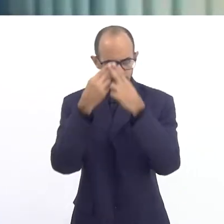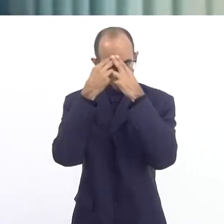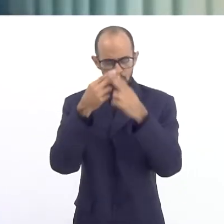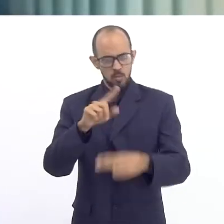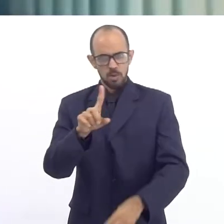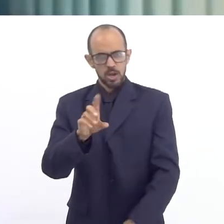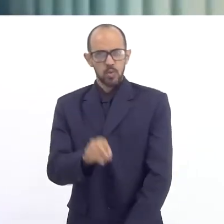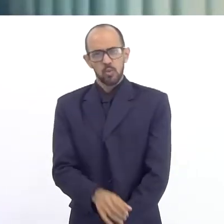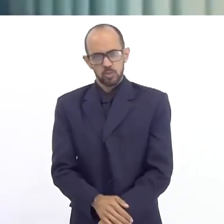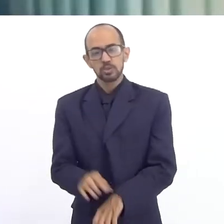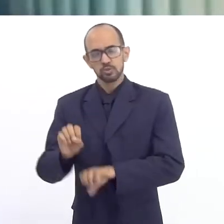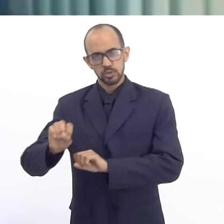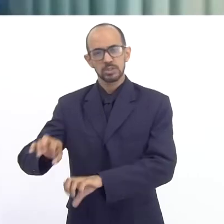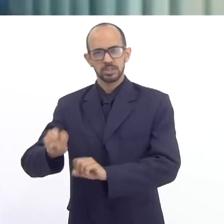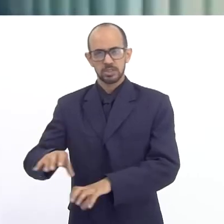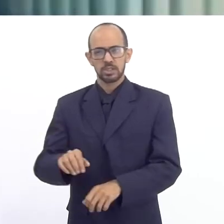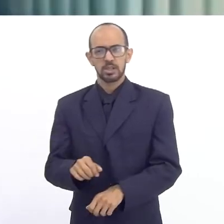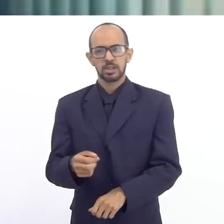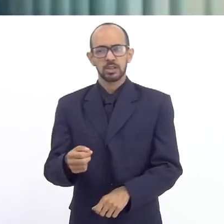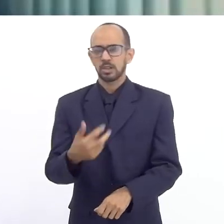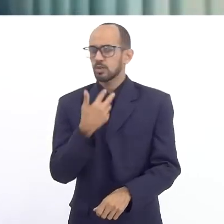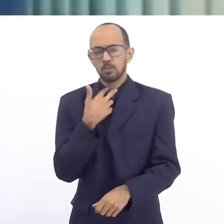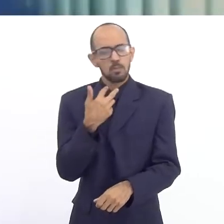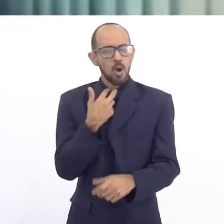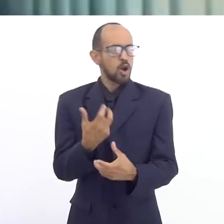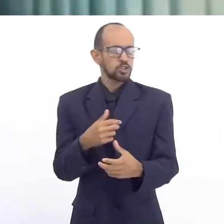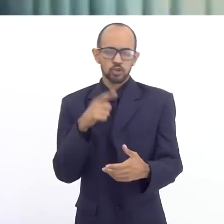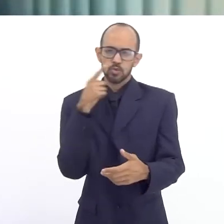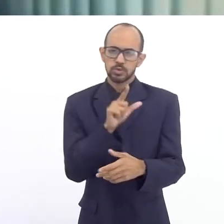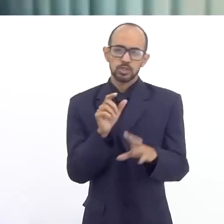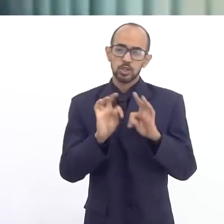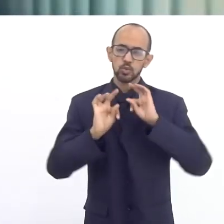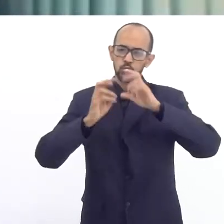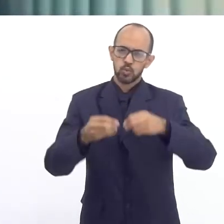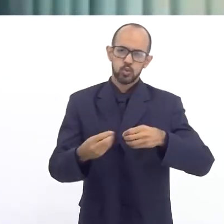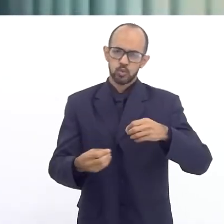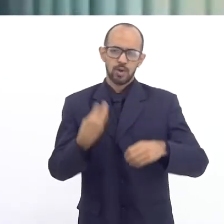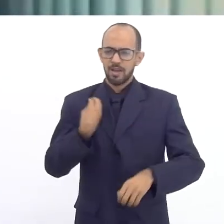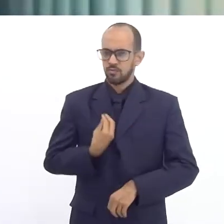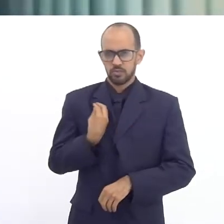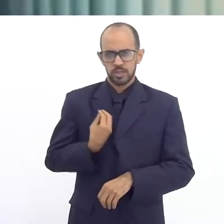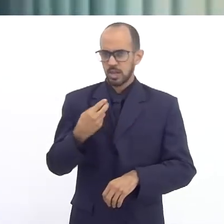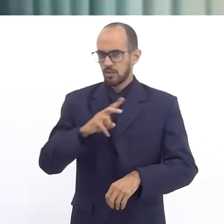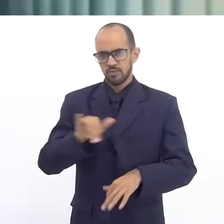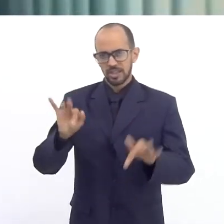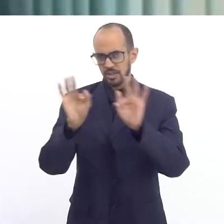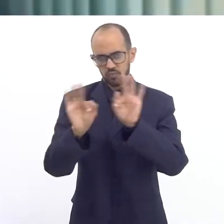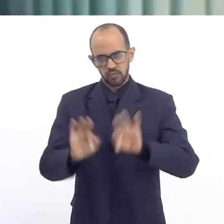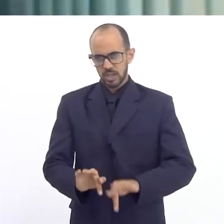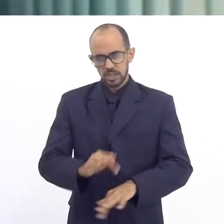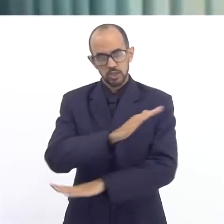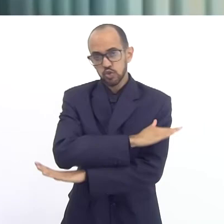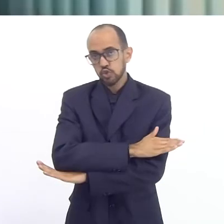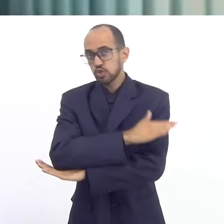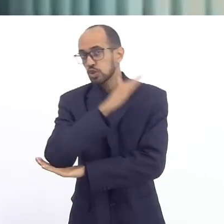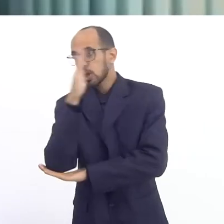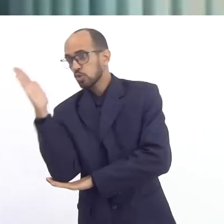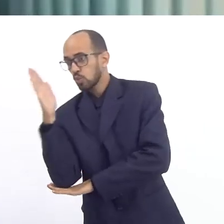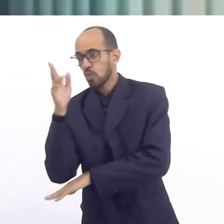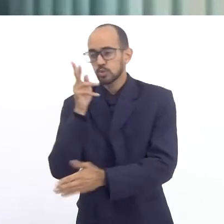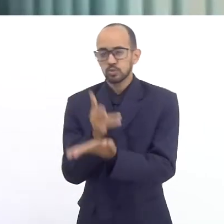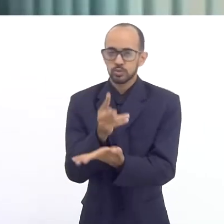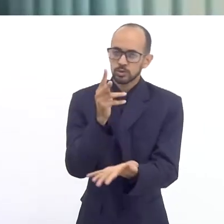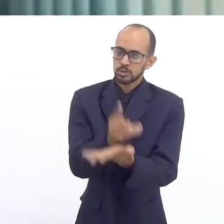não traumatiza ninguém, não. Isso ensina que ele não pode ter tudo na vida, que ele não vai ser feliz 24 horas por